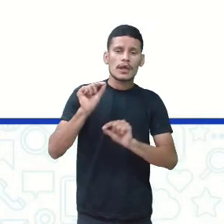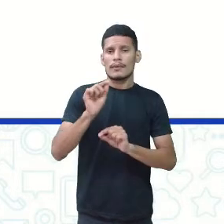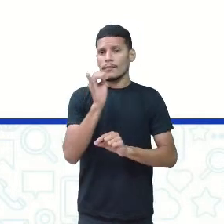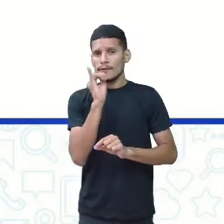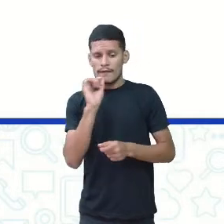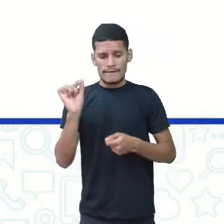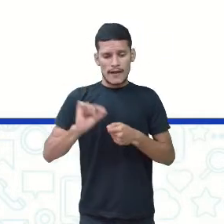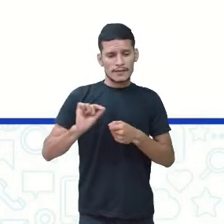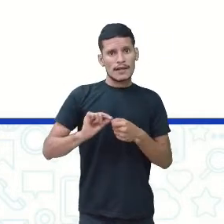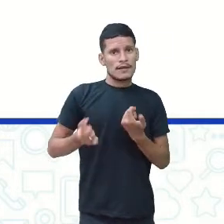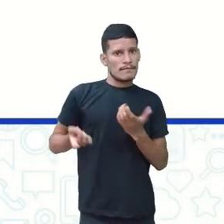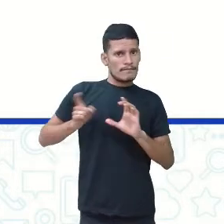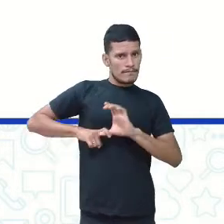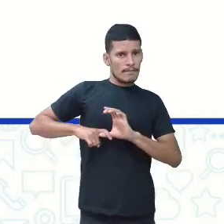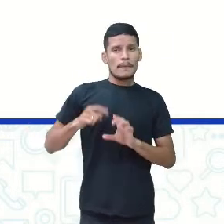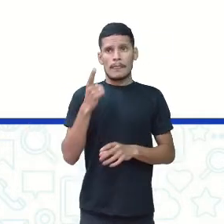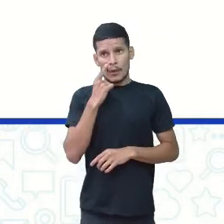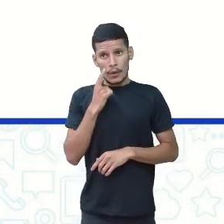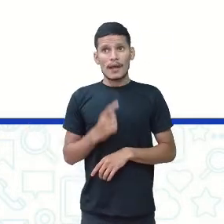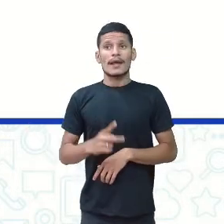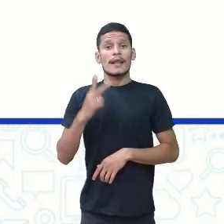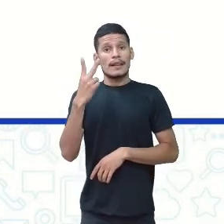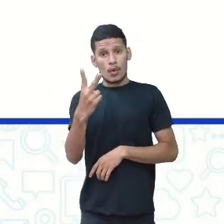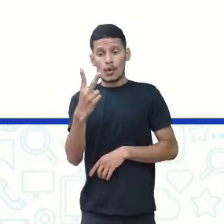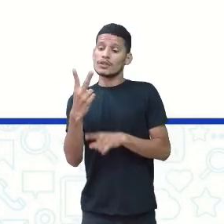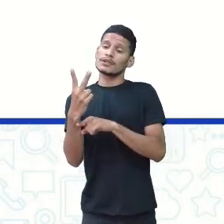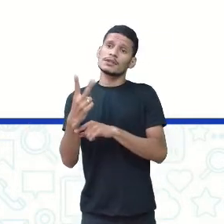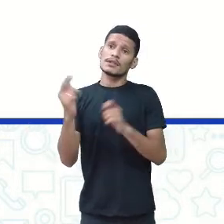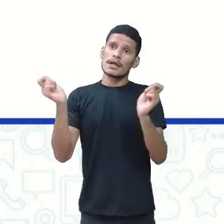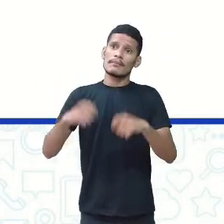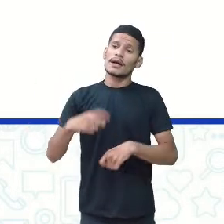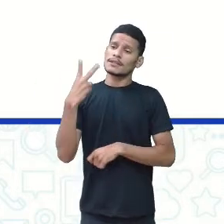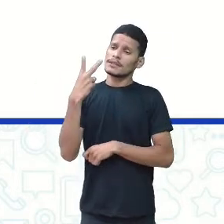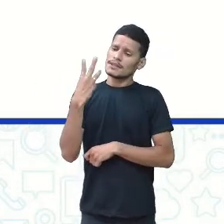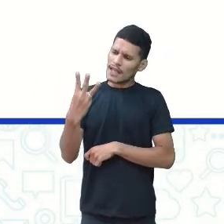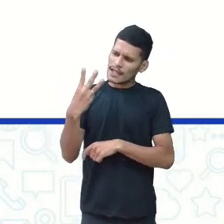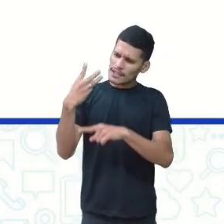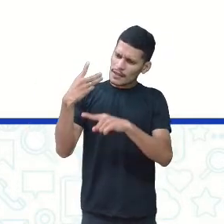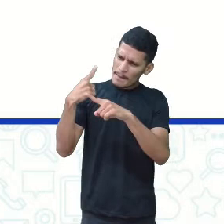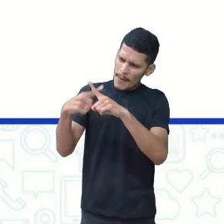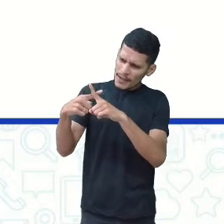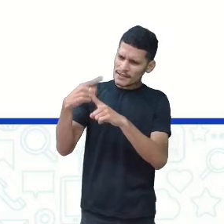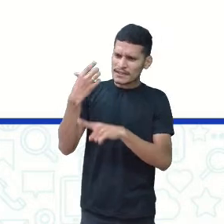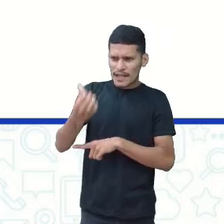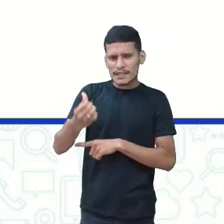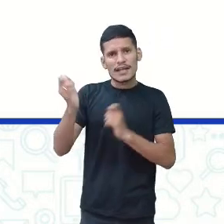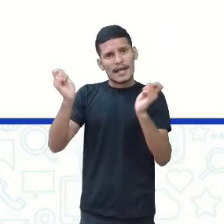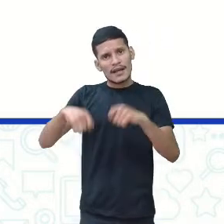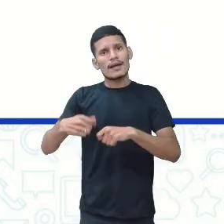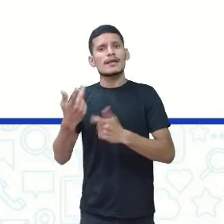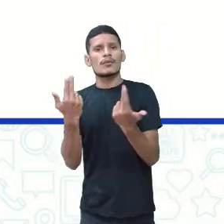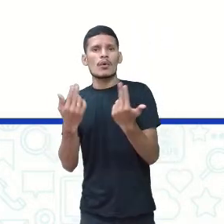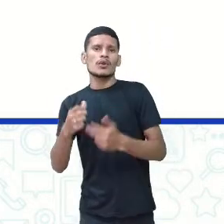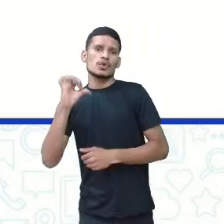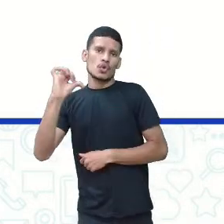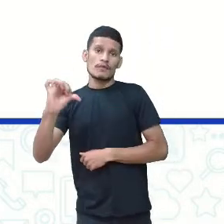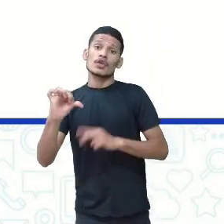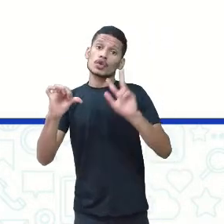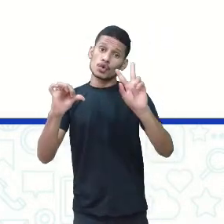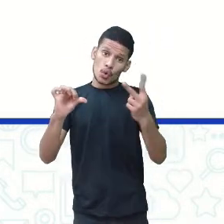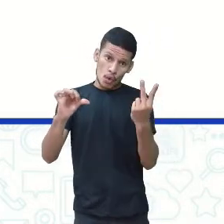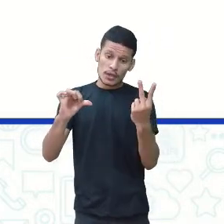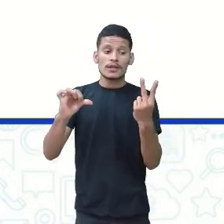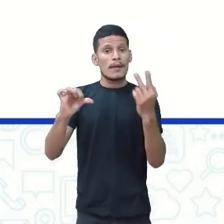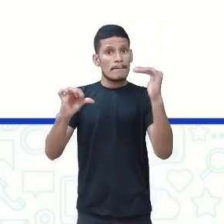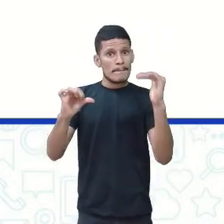vou verificar que para o lado 2, ó, eu vou fazer a soma de 3 mais 6, que vai dar 9, né? Então, 2 é menor do que